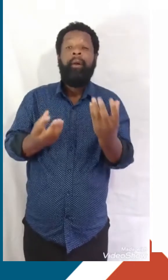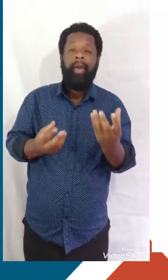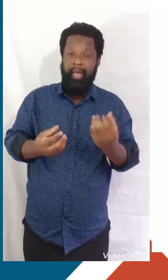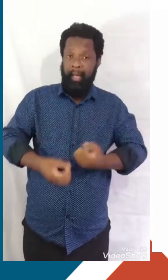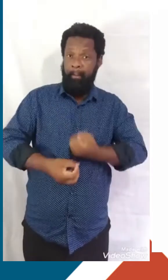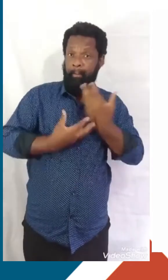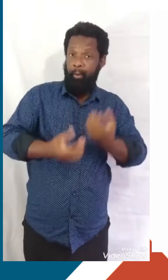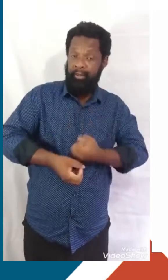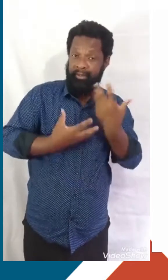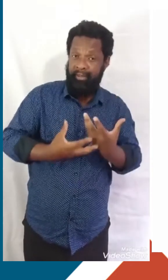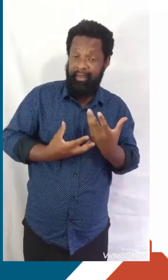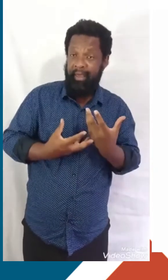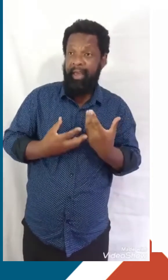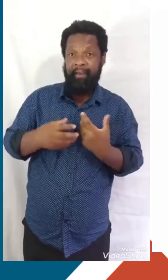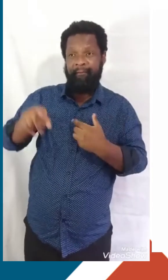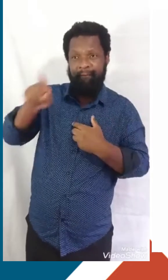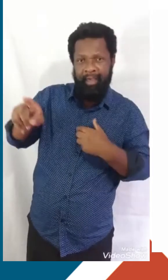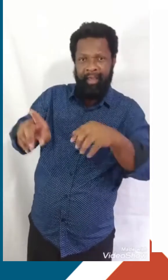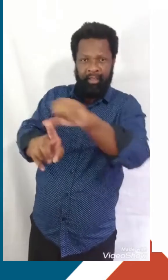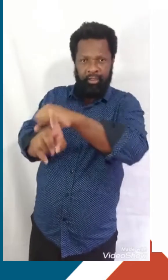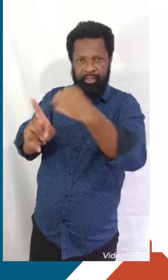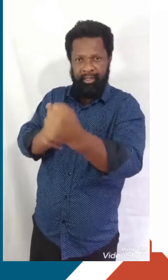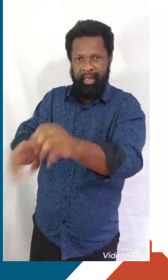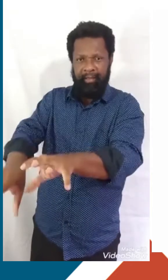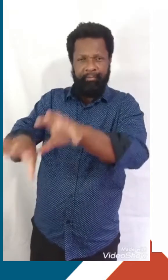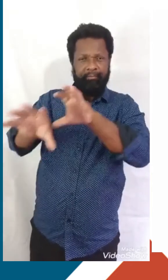à poesia os signos da sociedade moderna,